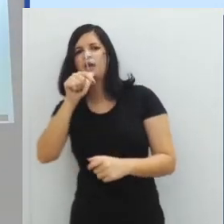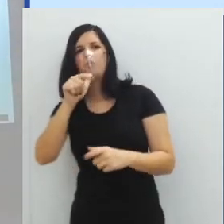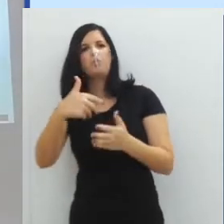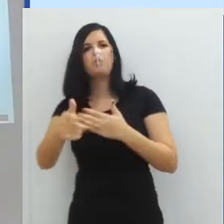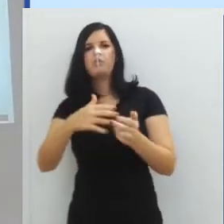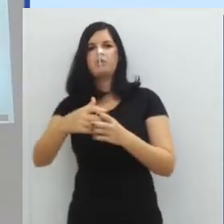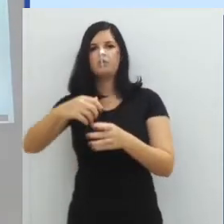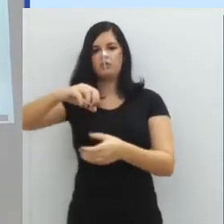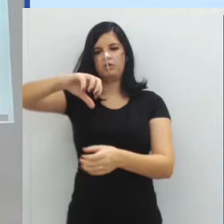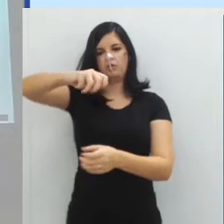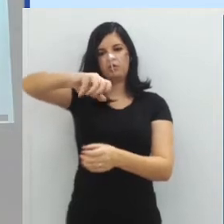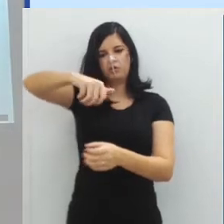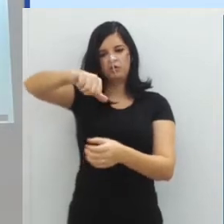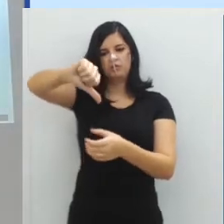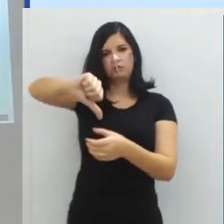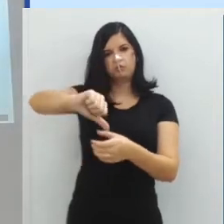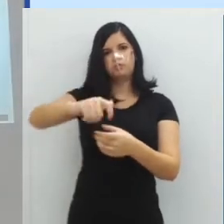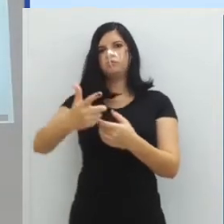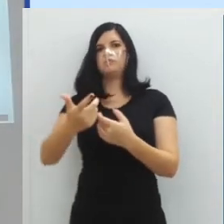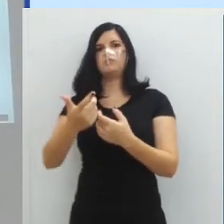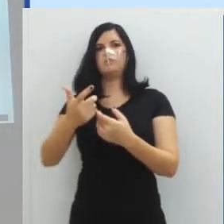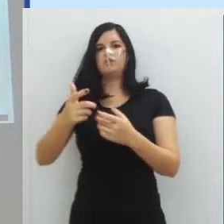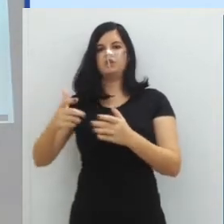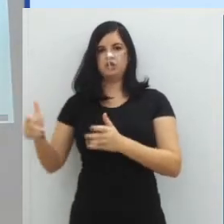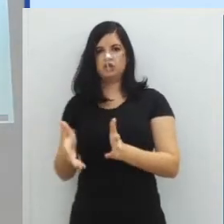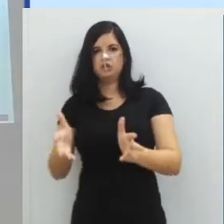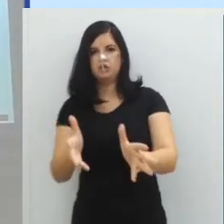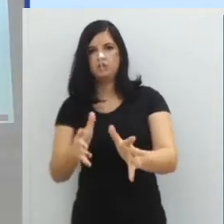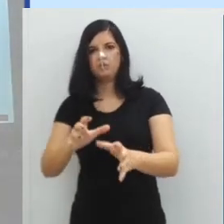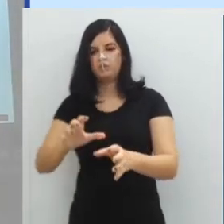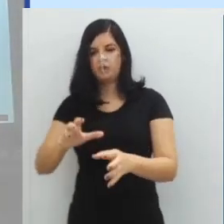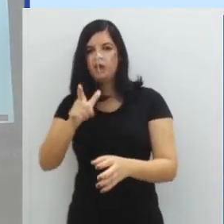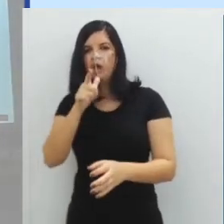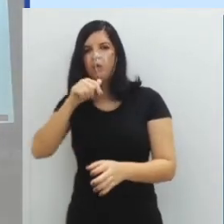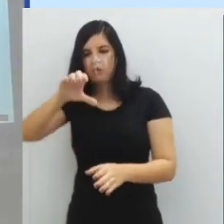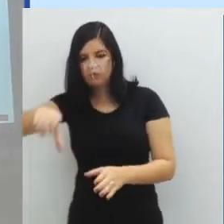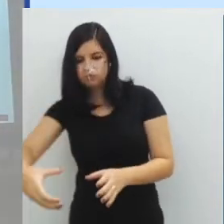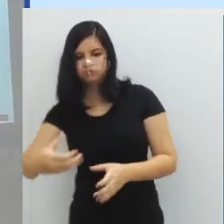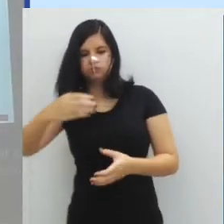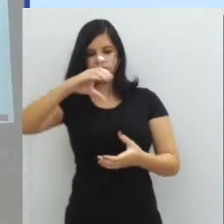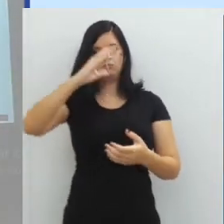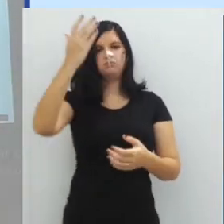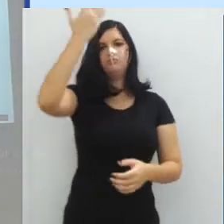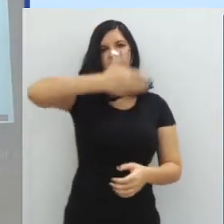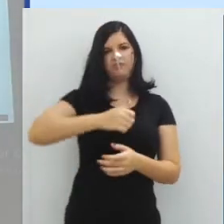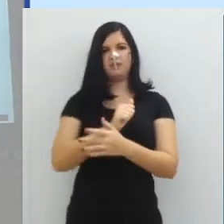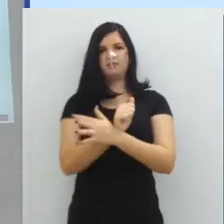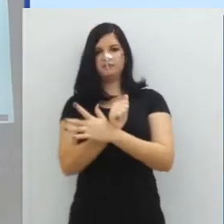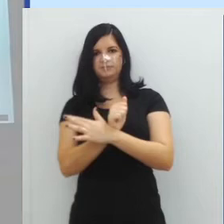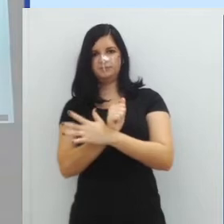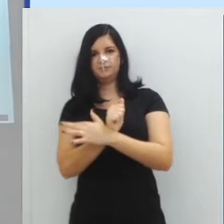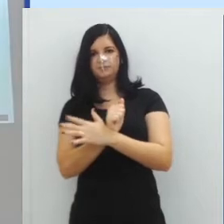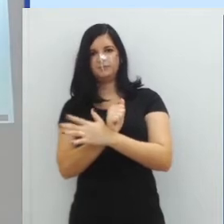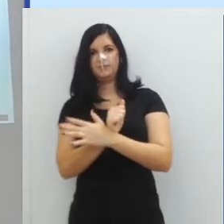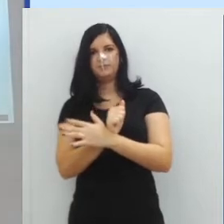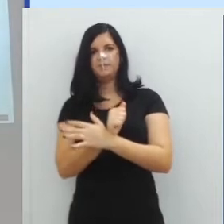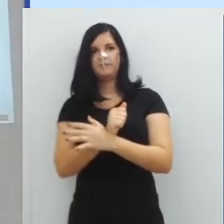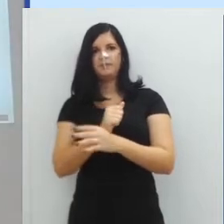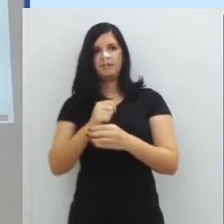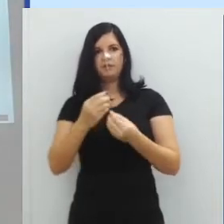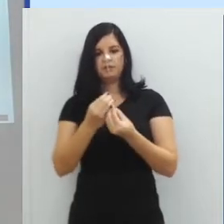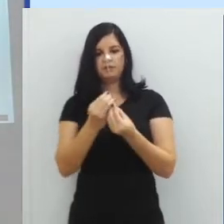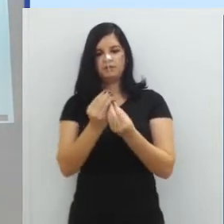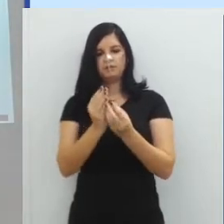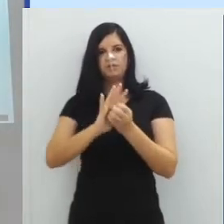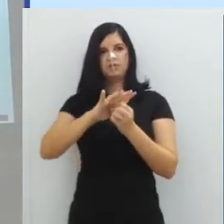torneira, você pode pegar a água do rio e fazer esse teste de acidez. E o repolho roxo, para fazer isso, é bem simples.